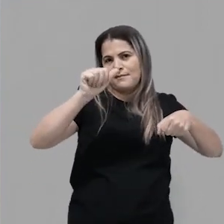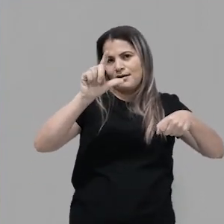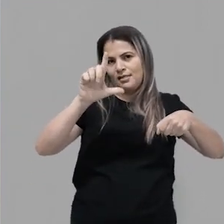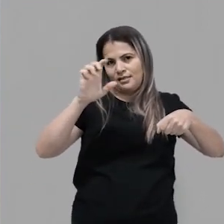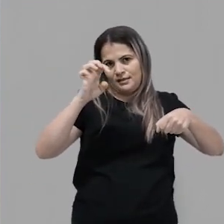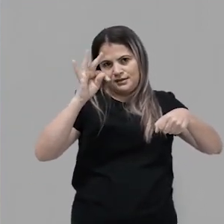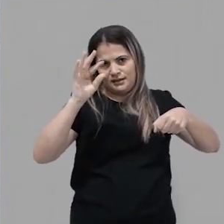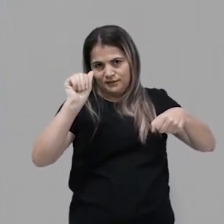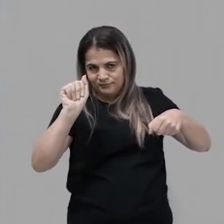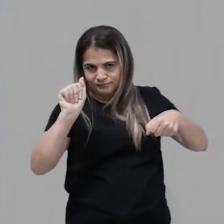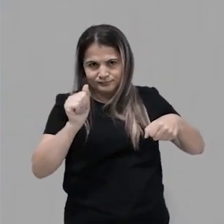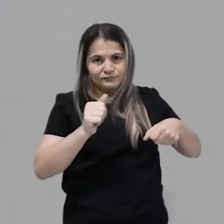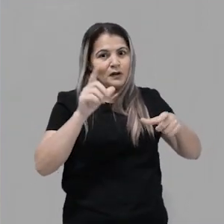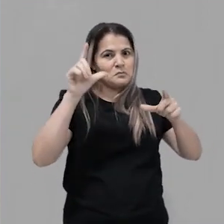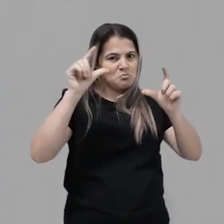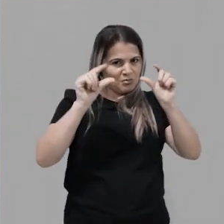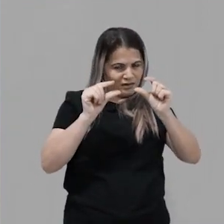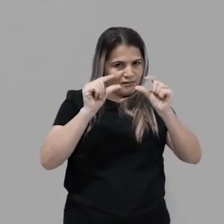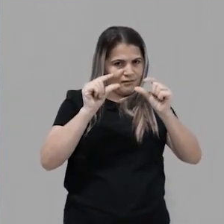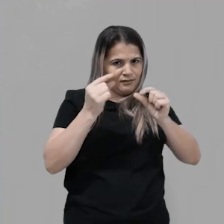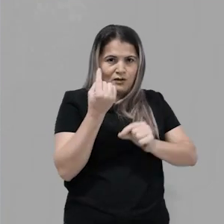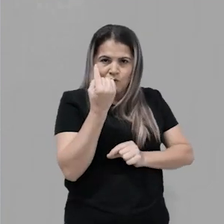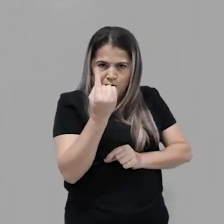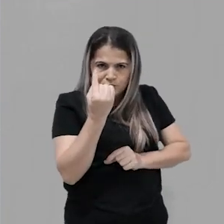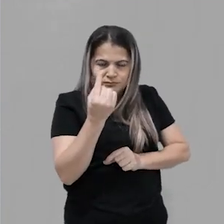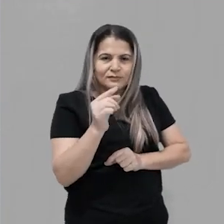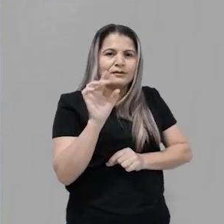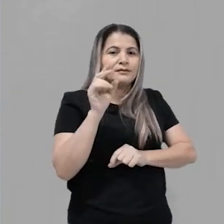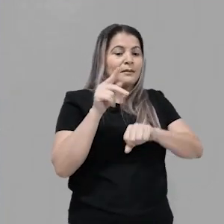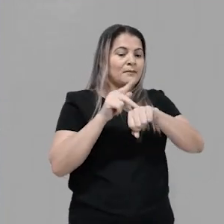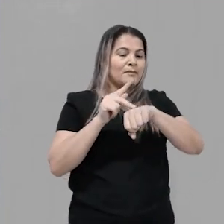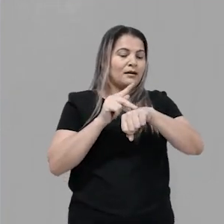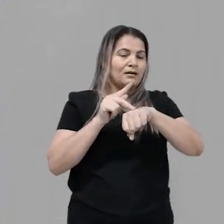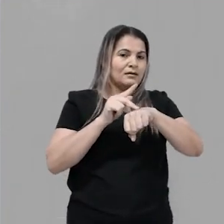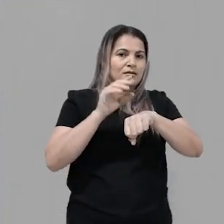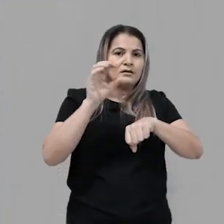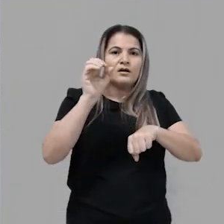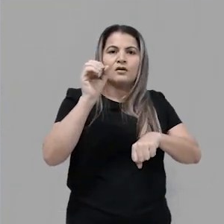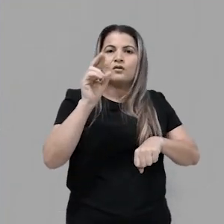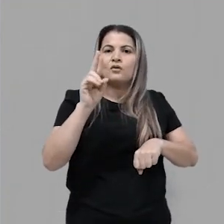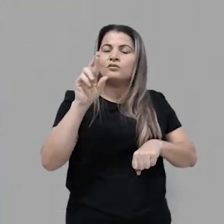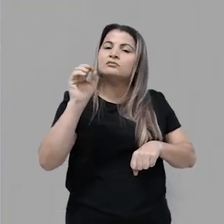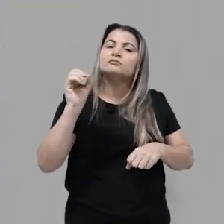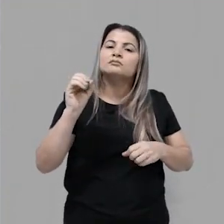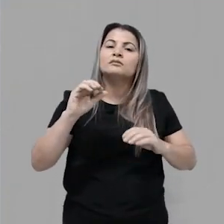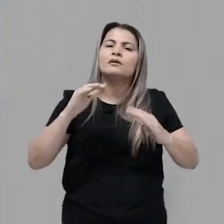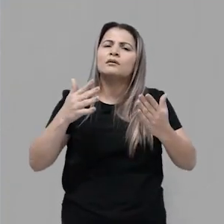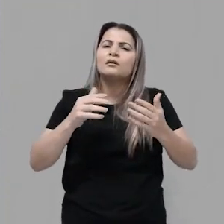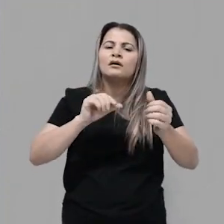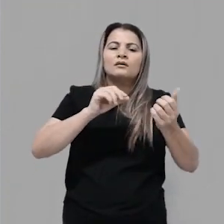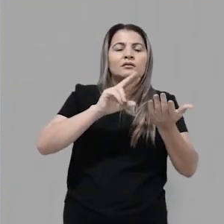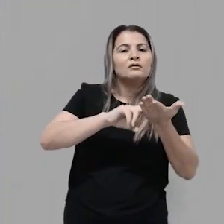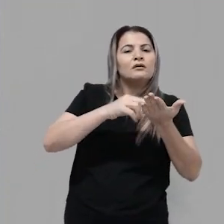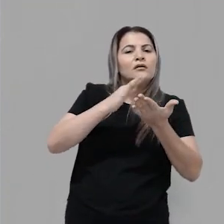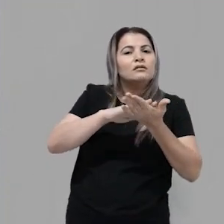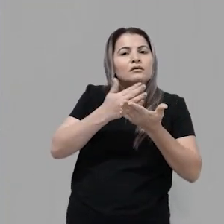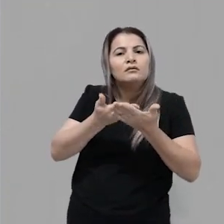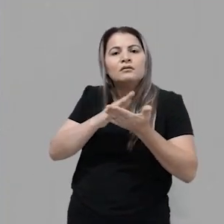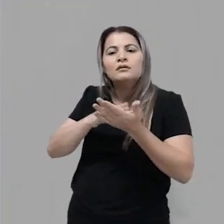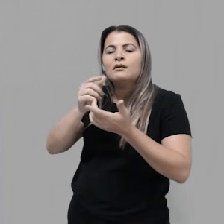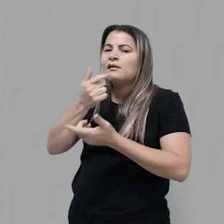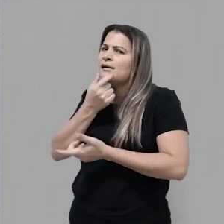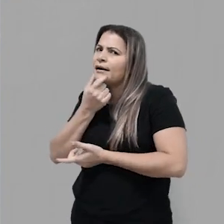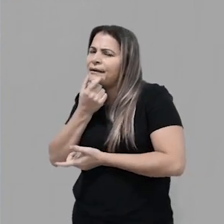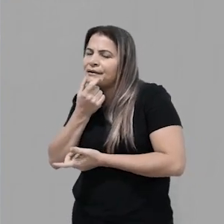pequena, é uma só, ela é preta e ela é de couro. Então, na hora de passar para o inglês, maleta é a